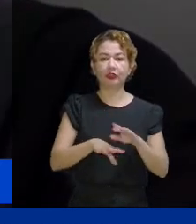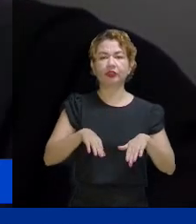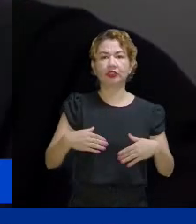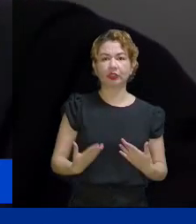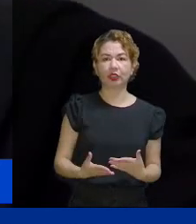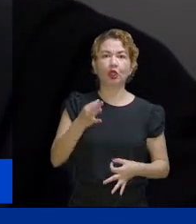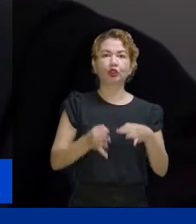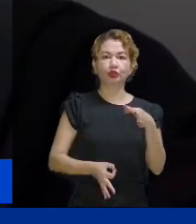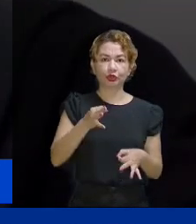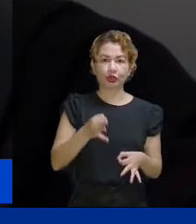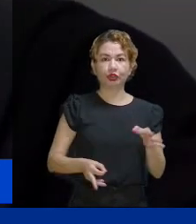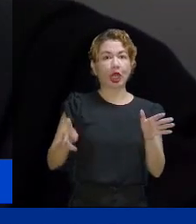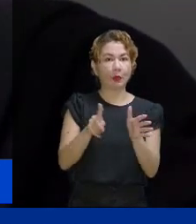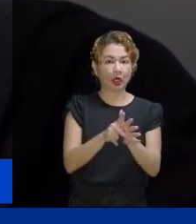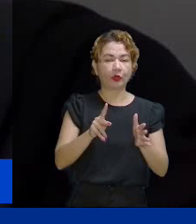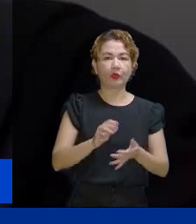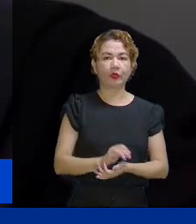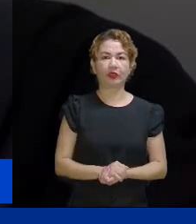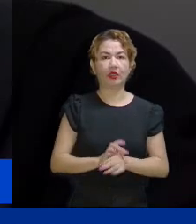natureza jurídica